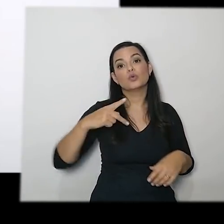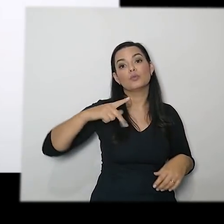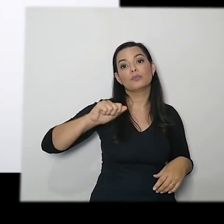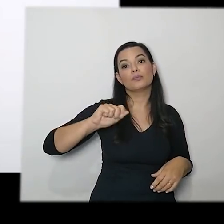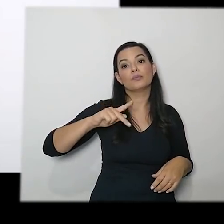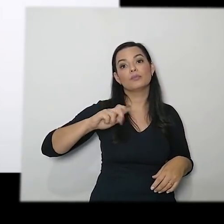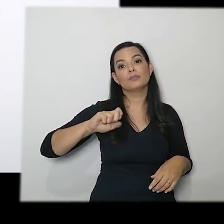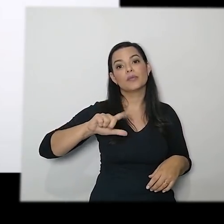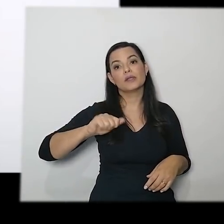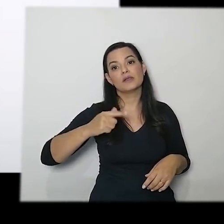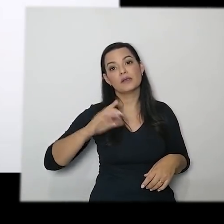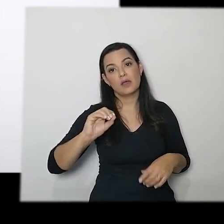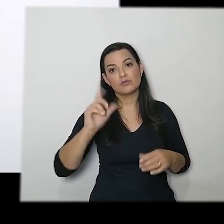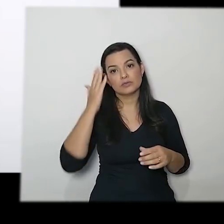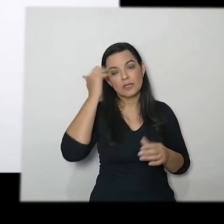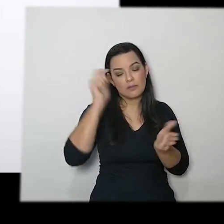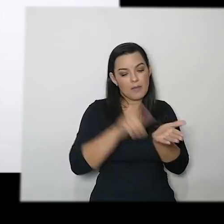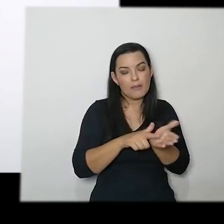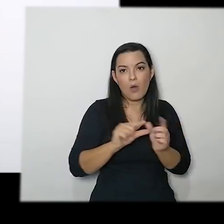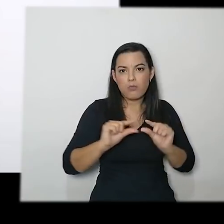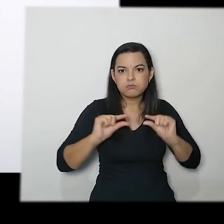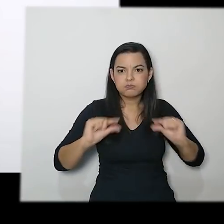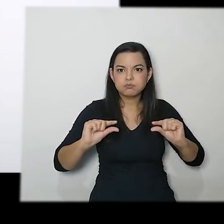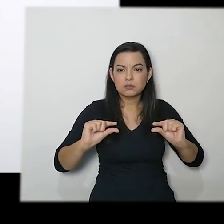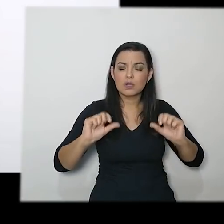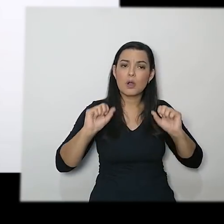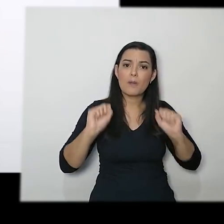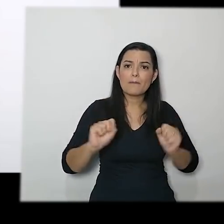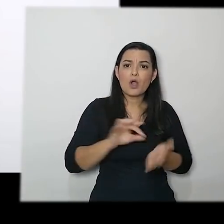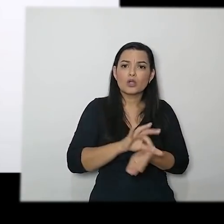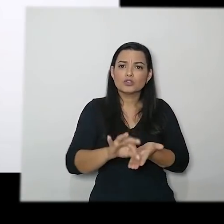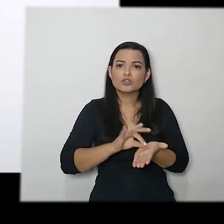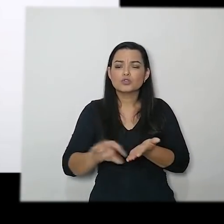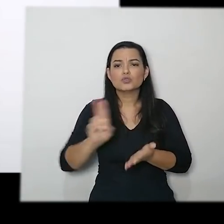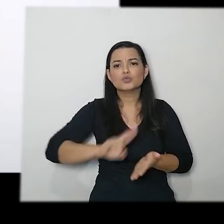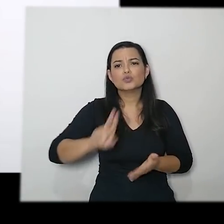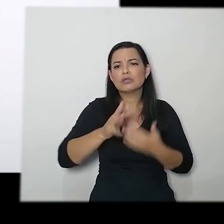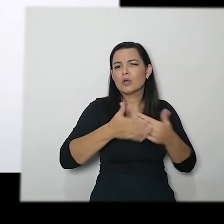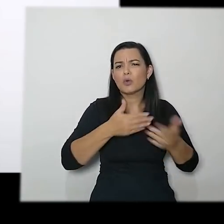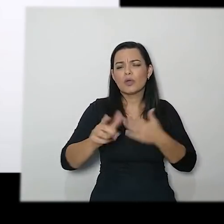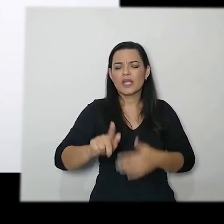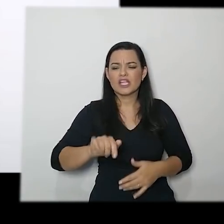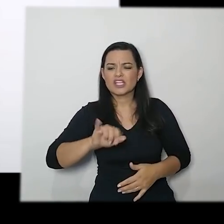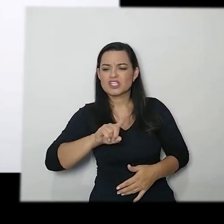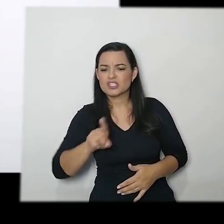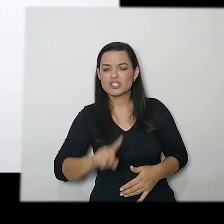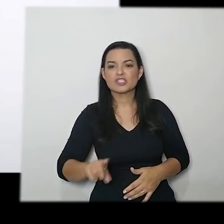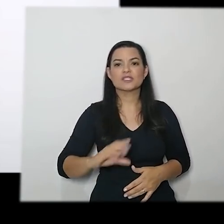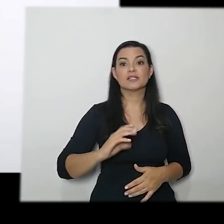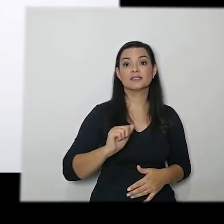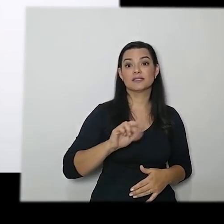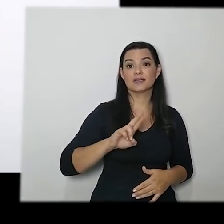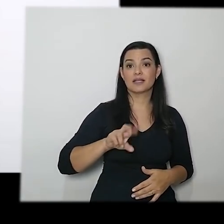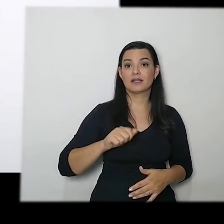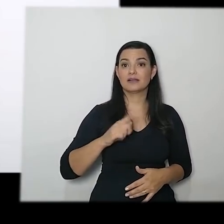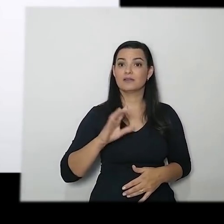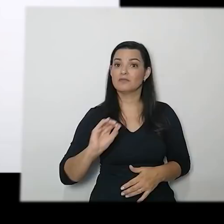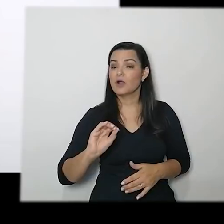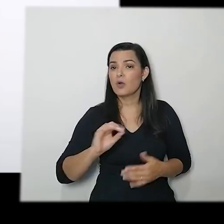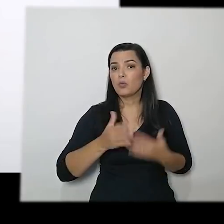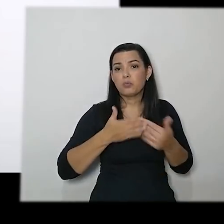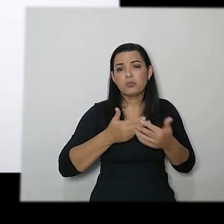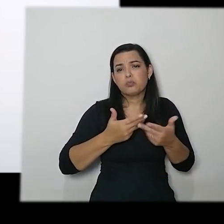ser giz de cera, giz de lousa, carvão, tijolo, tinta guache, canetinha, enfim,